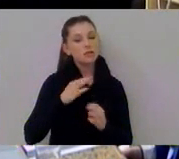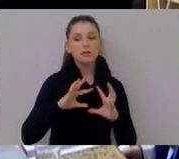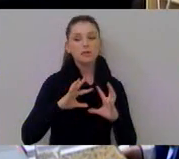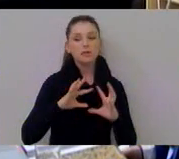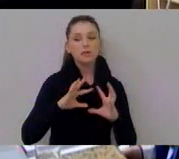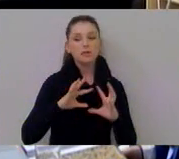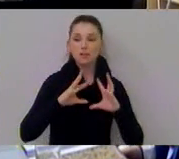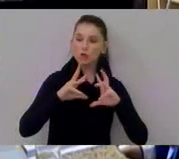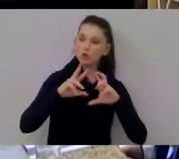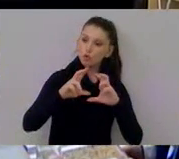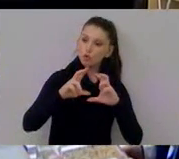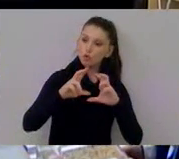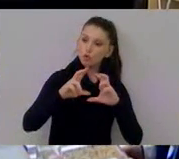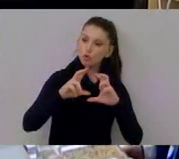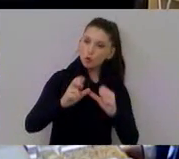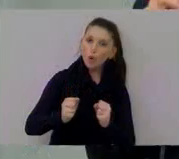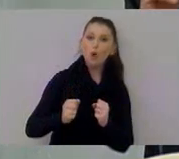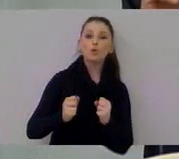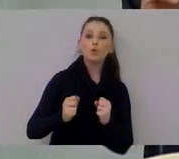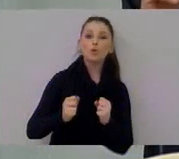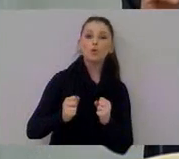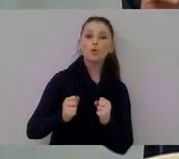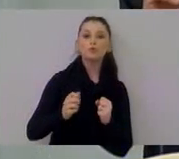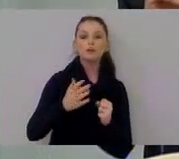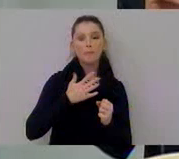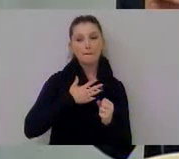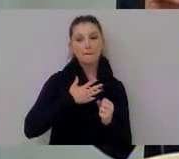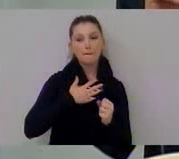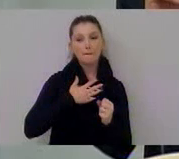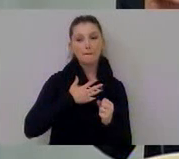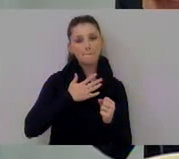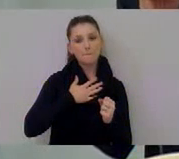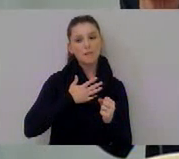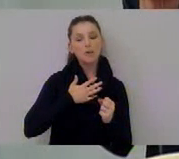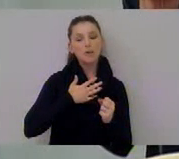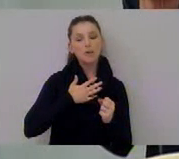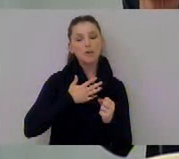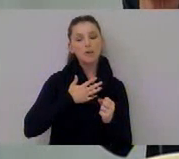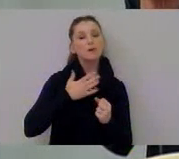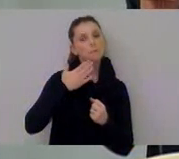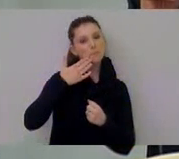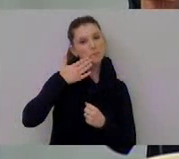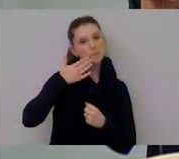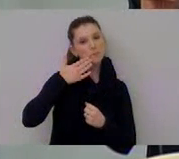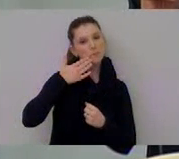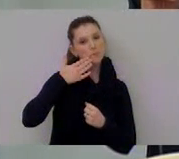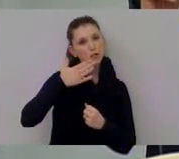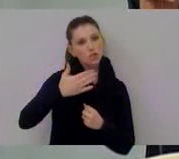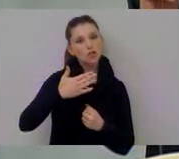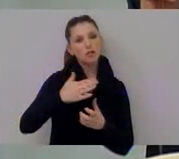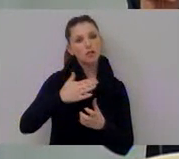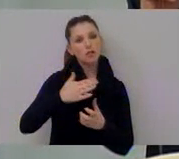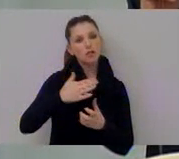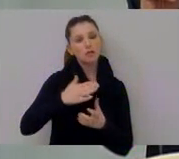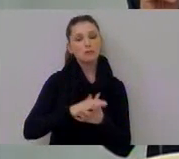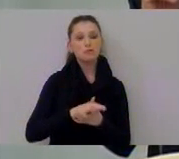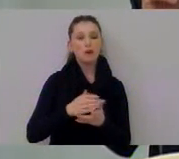peguei, levei para o secretário Paulo Conte e fui atendido